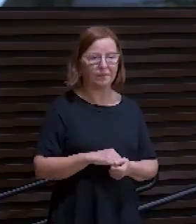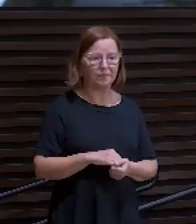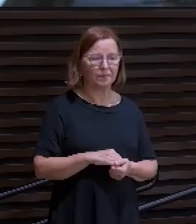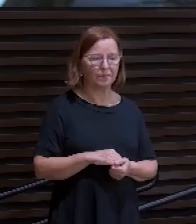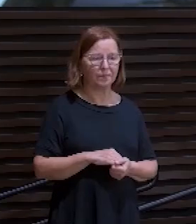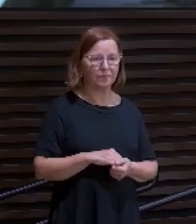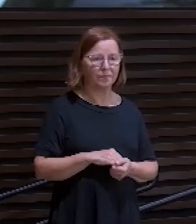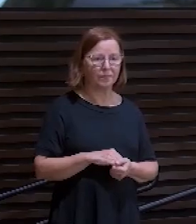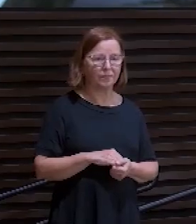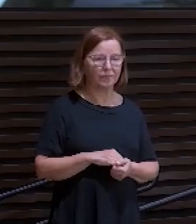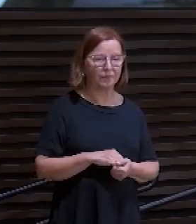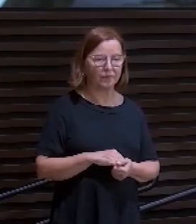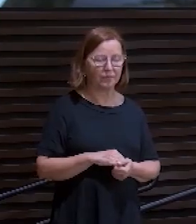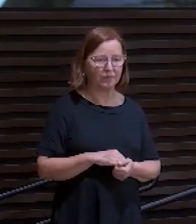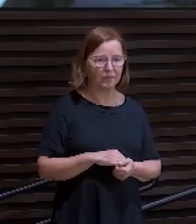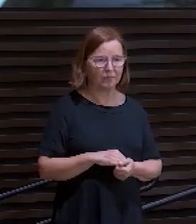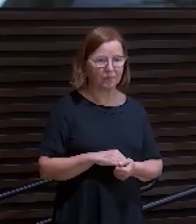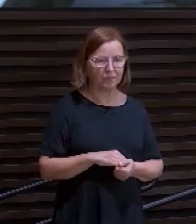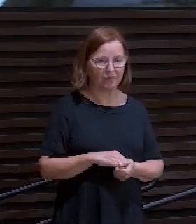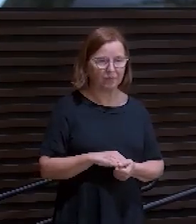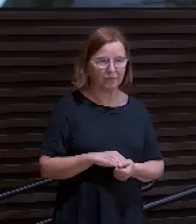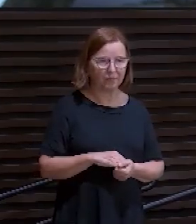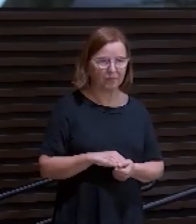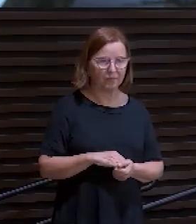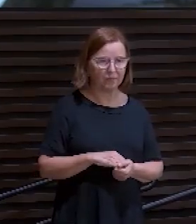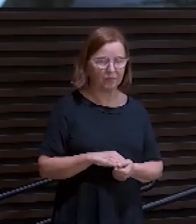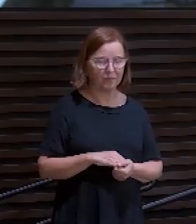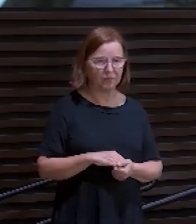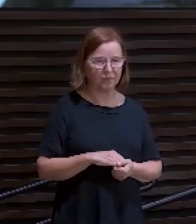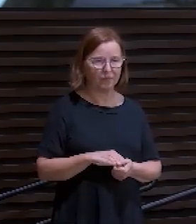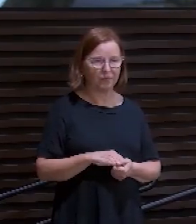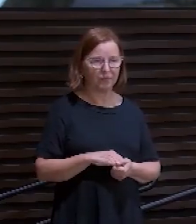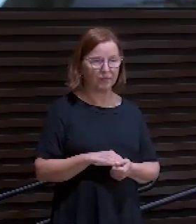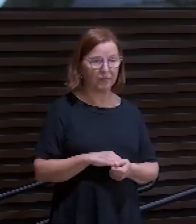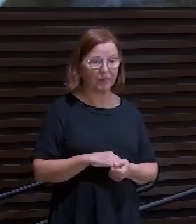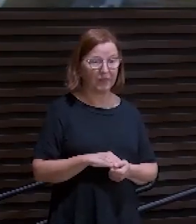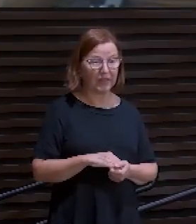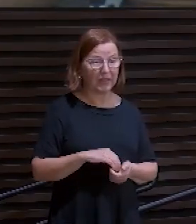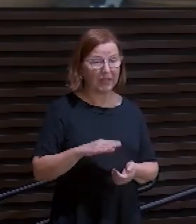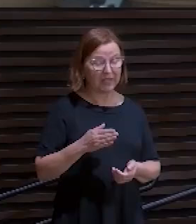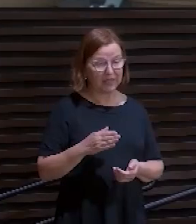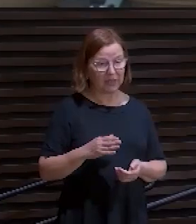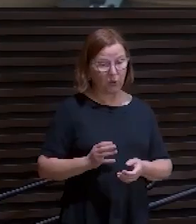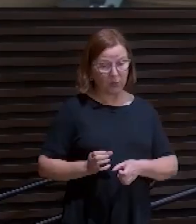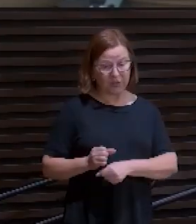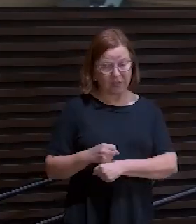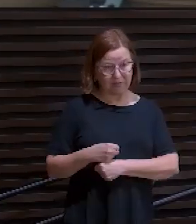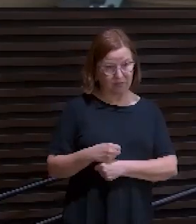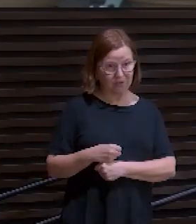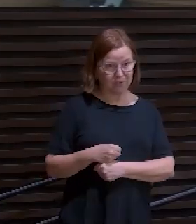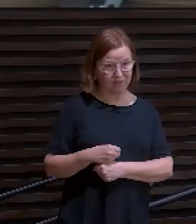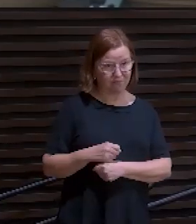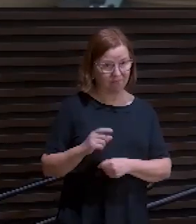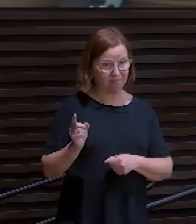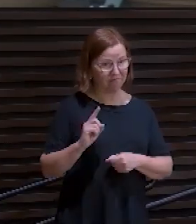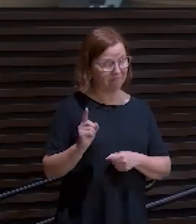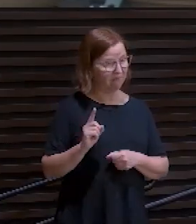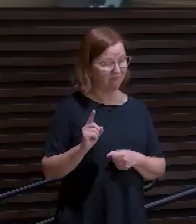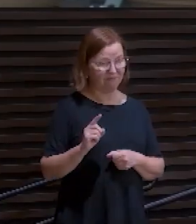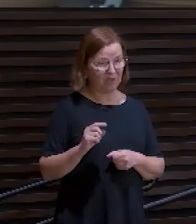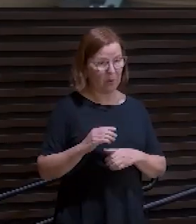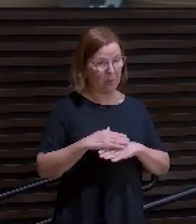Os avarentos já não são mais avarentos. Fruto de quê?